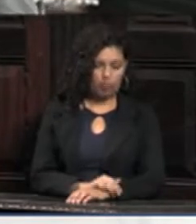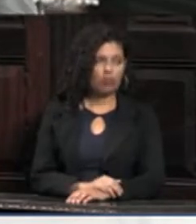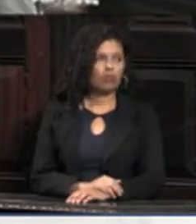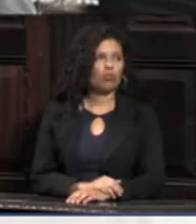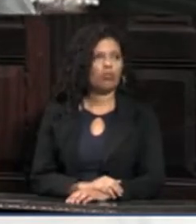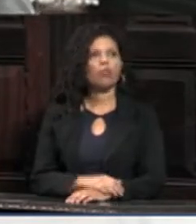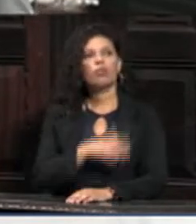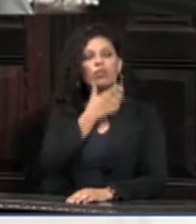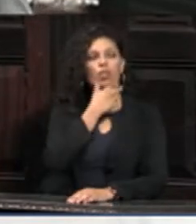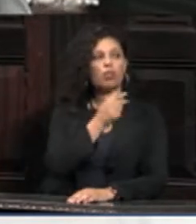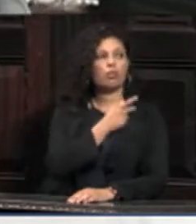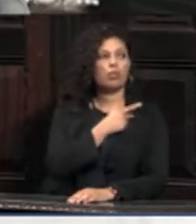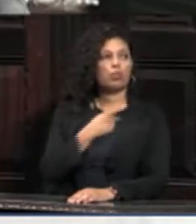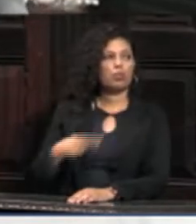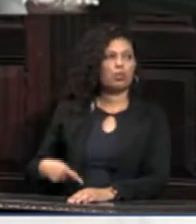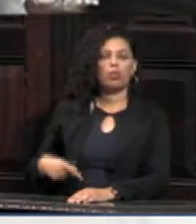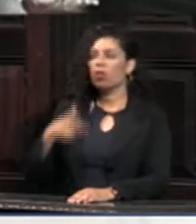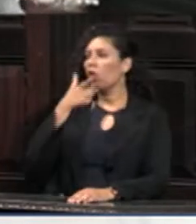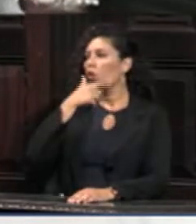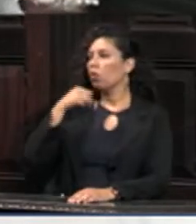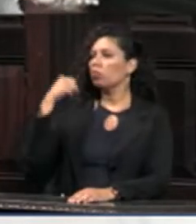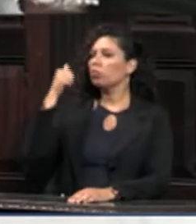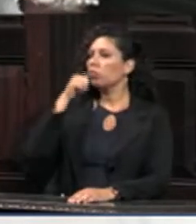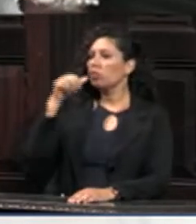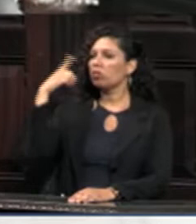Senhor presidente, senhoras e senhores deputados,